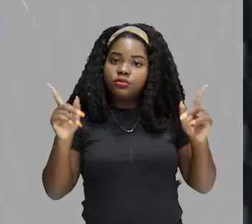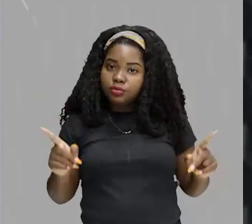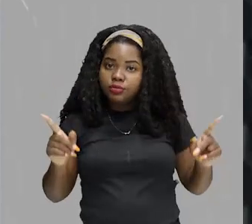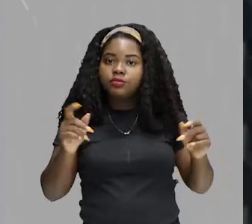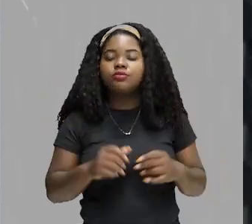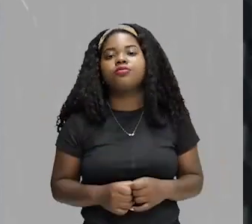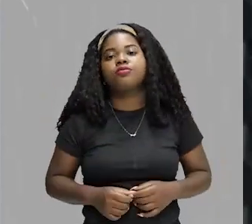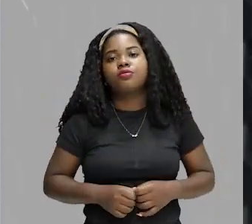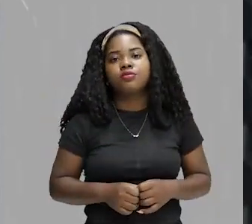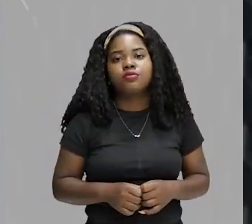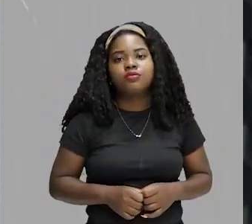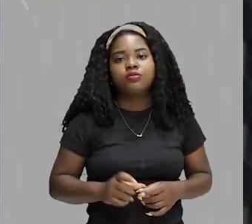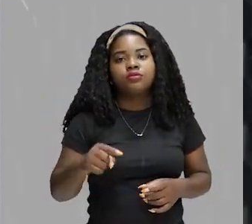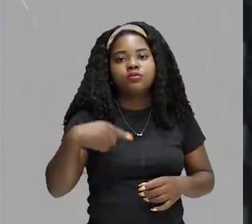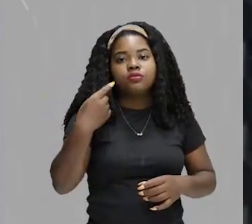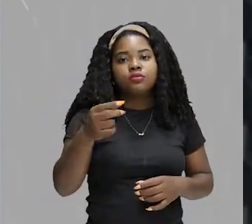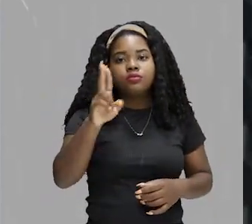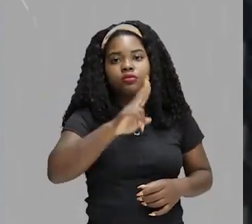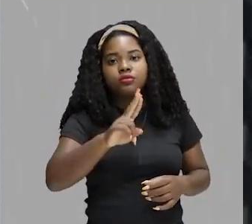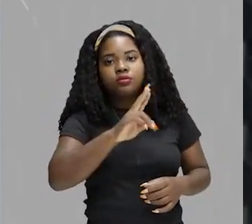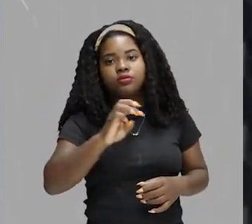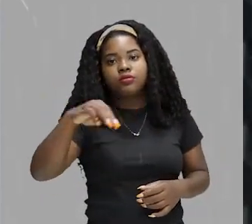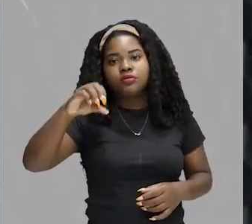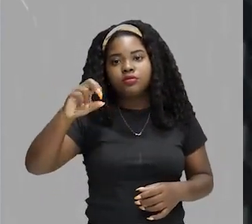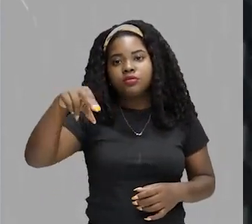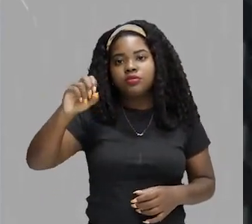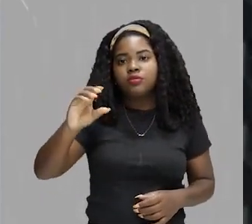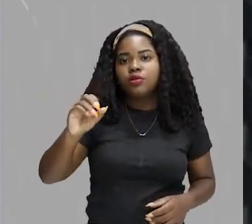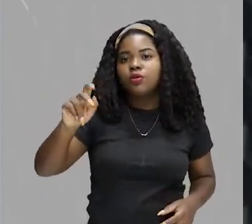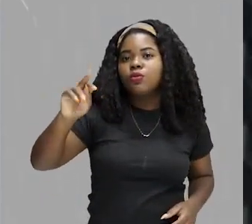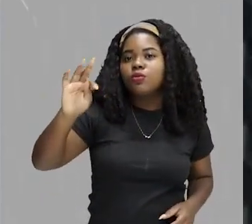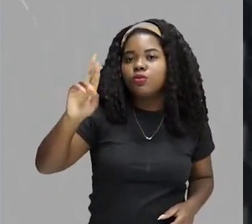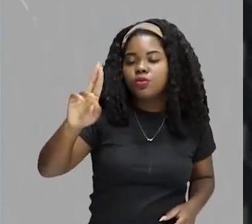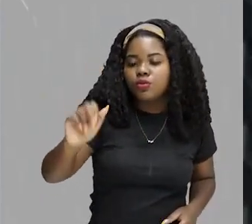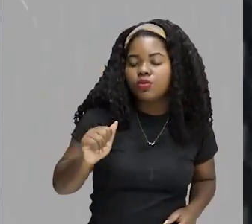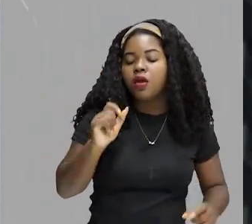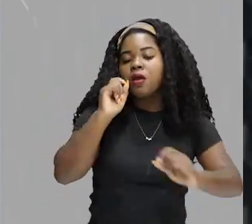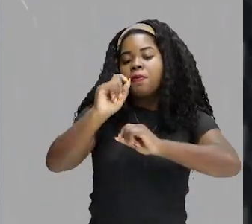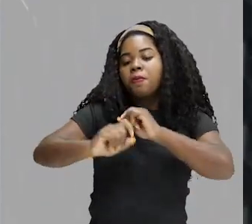Daqui a pouco eu vou chegar, vou usar um termo, monocultura, que é o que